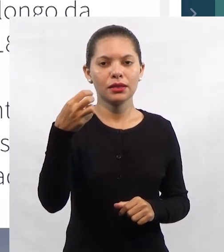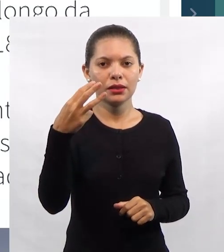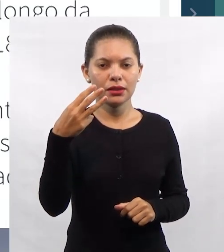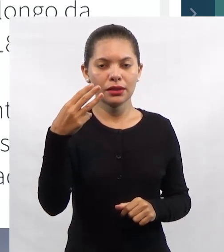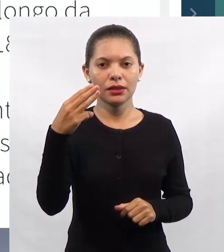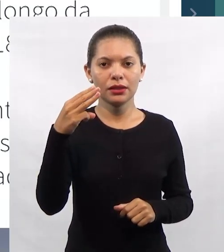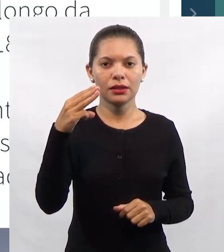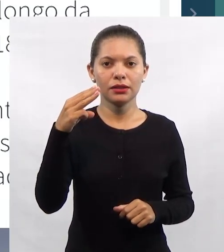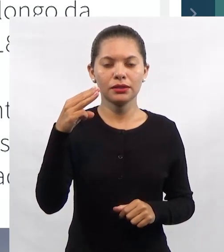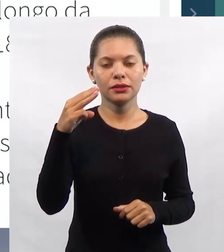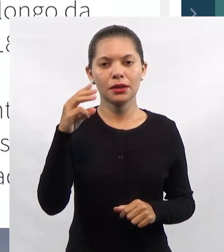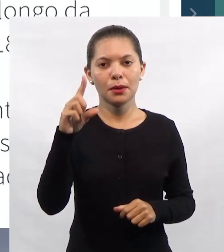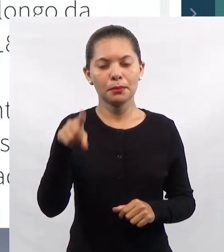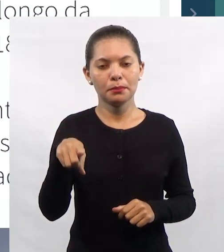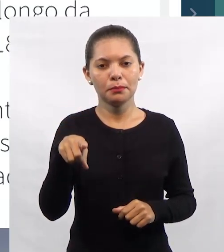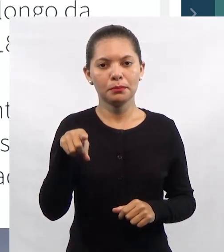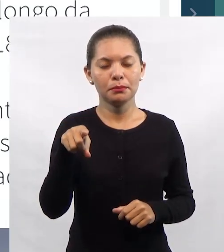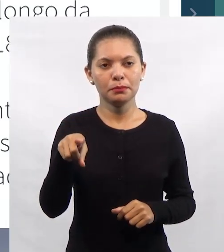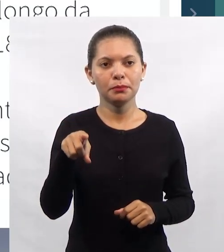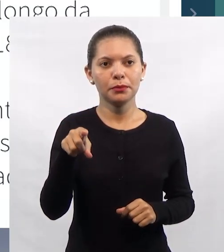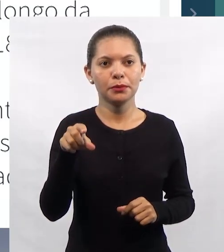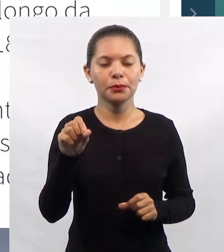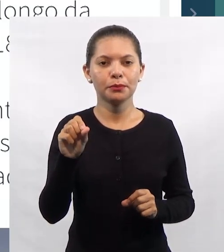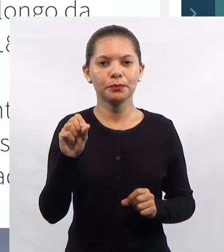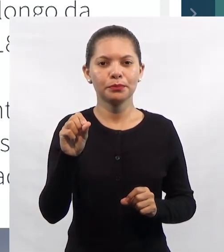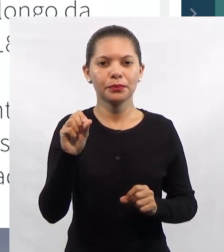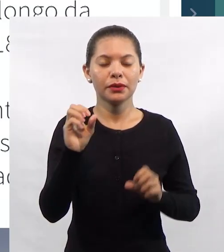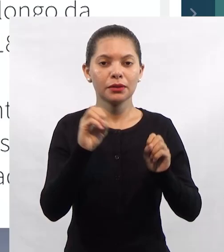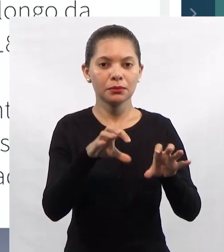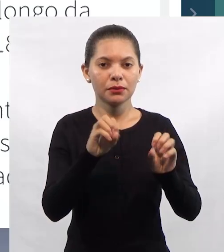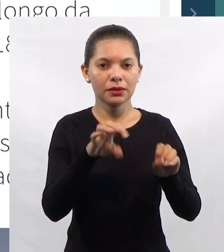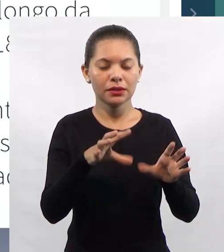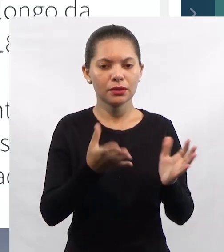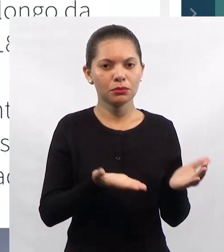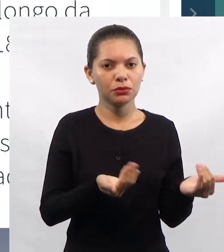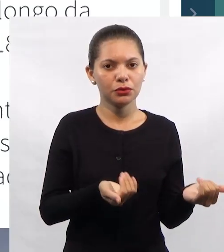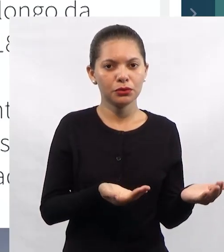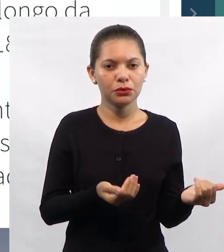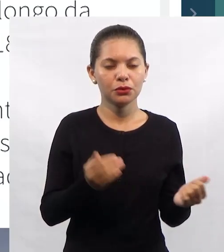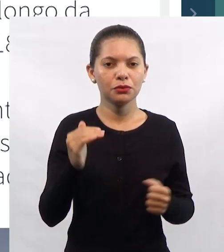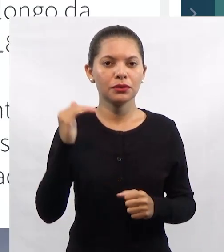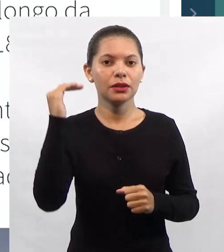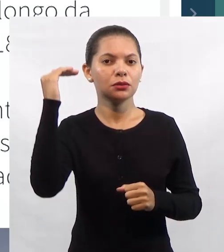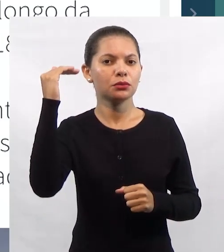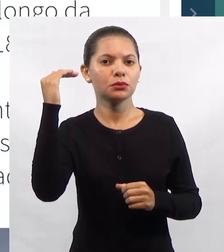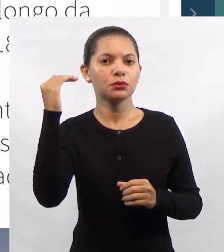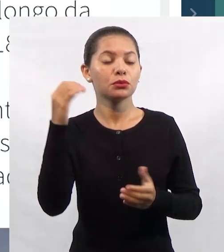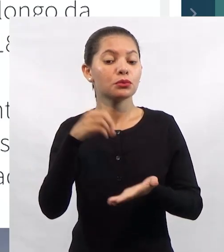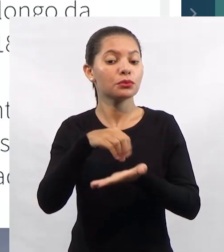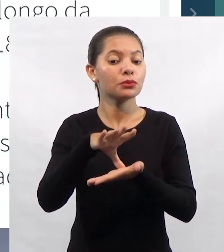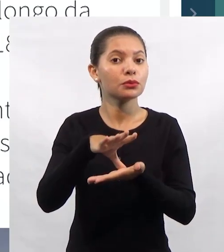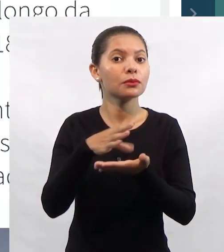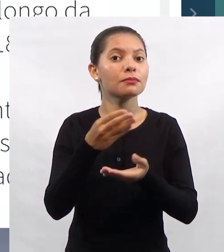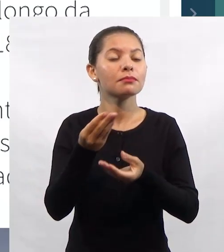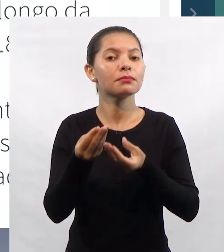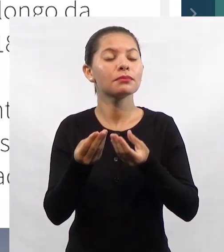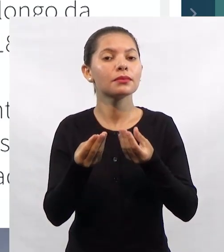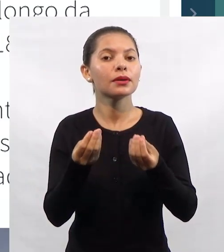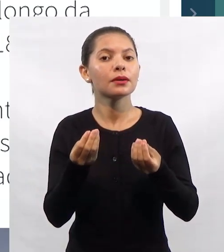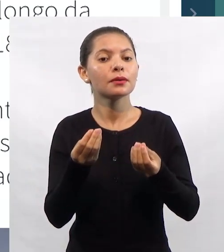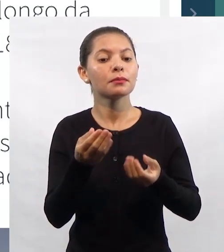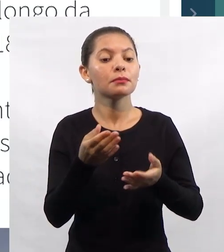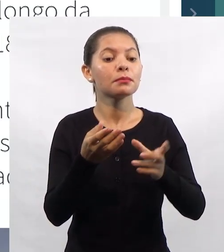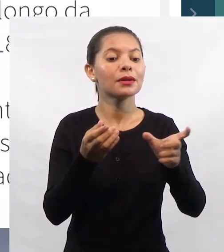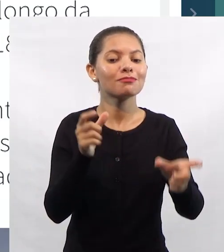13.632 de 2018, diz assim: a educação de jovens e adultos será destinada àqueles que não